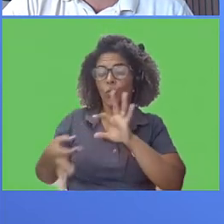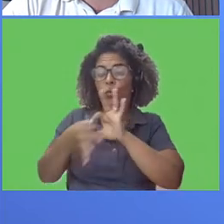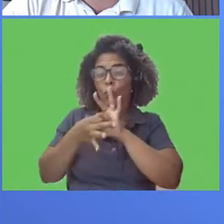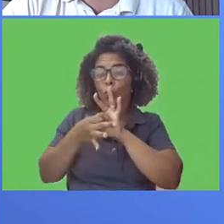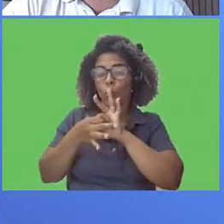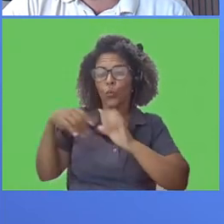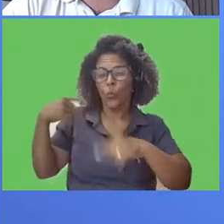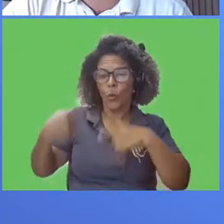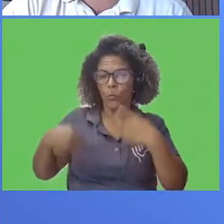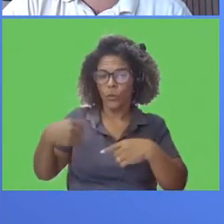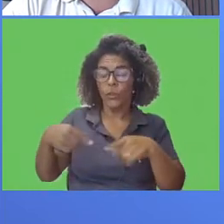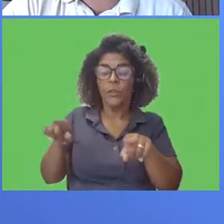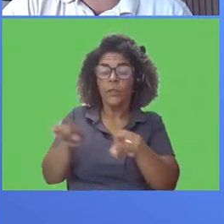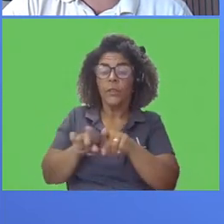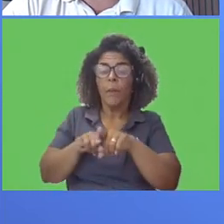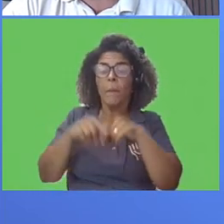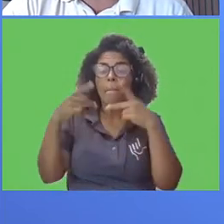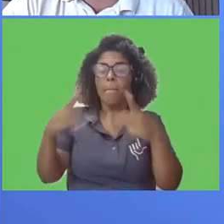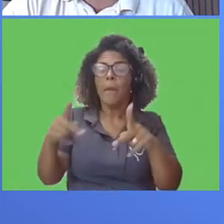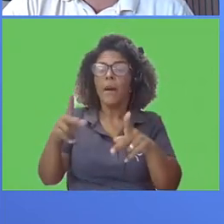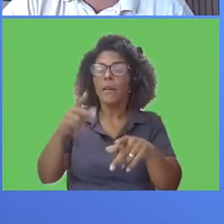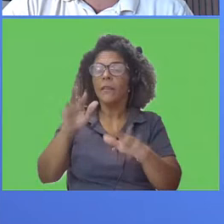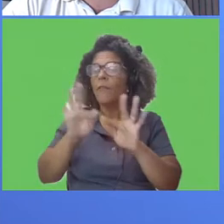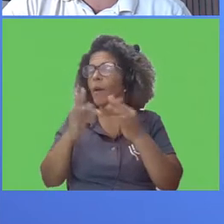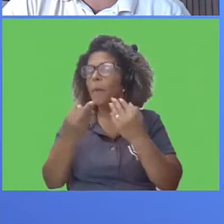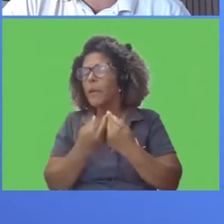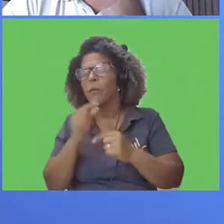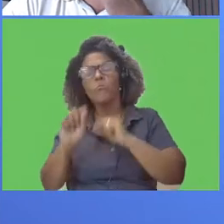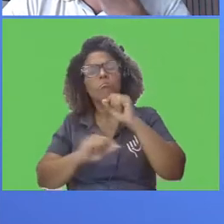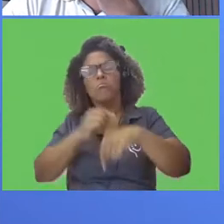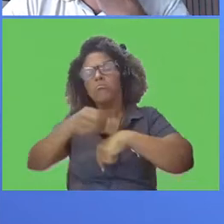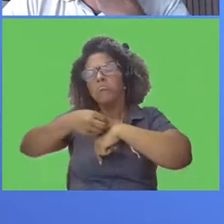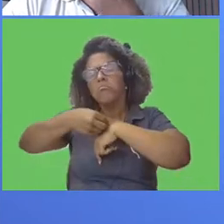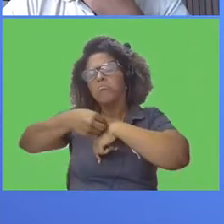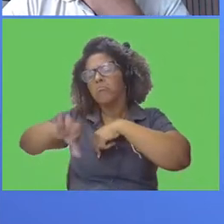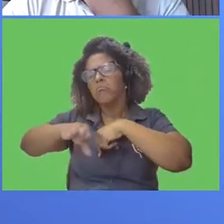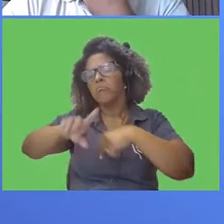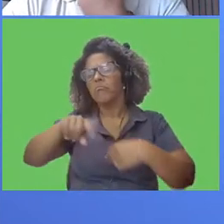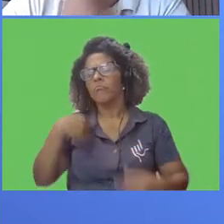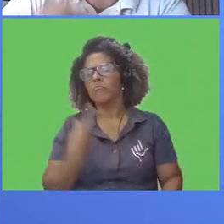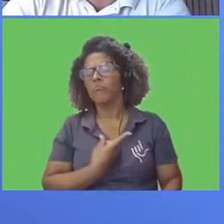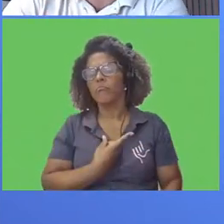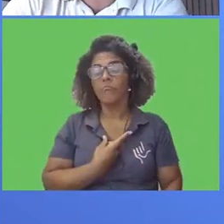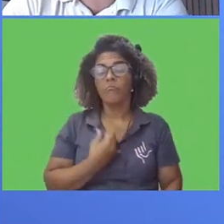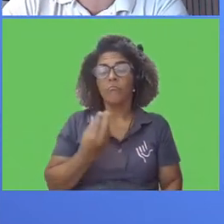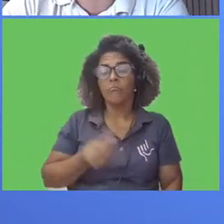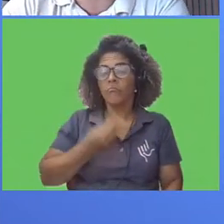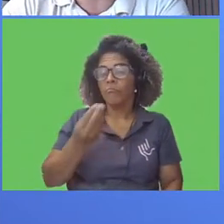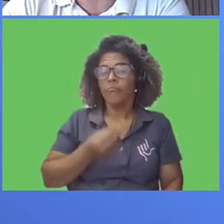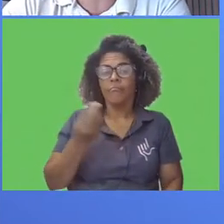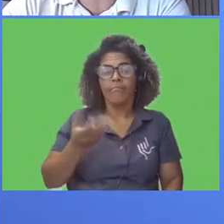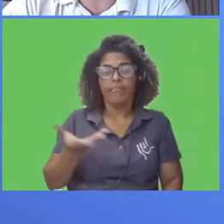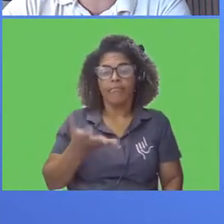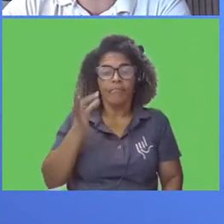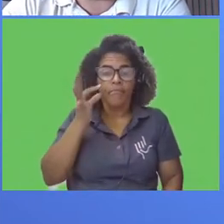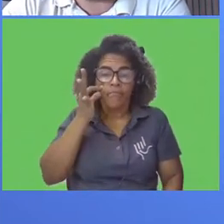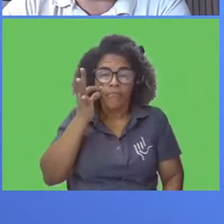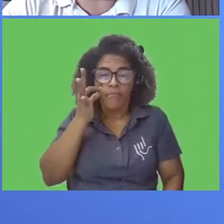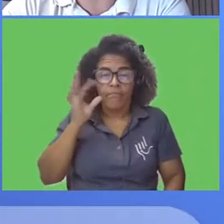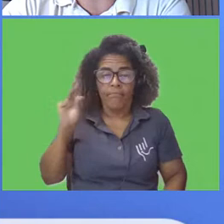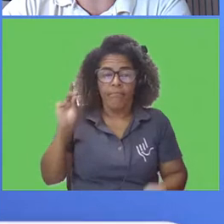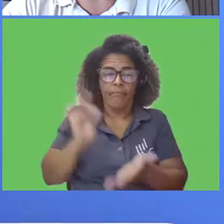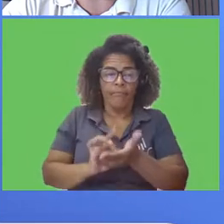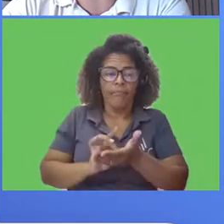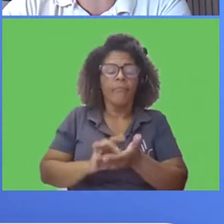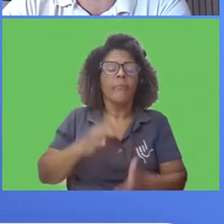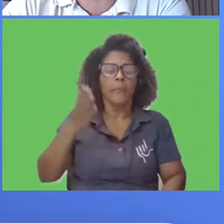próprias famílias, né, que estão nos escutando agora, assim, como lidar com essa realidade que está colocada, né? A gente sabe muito